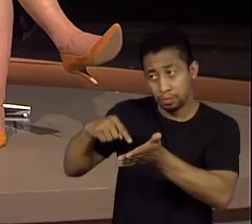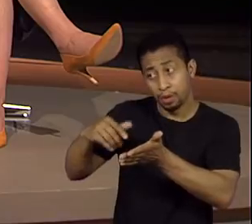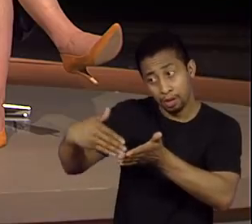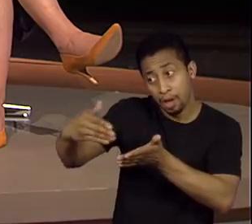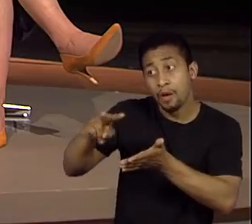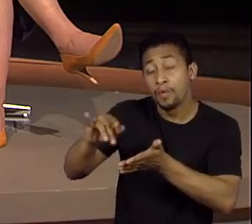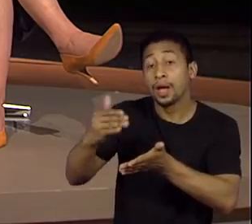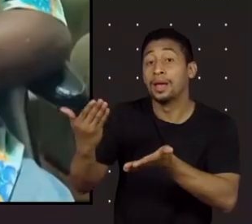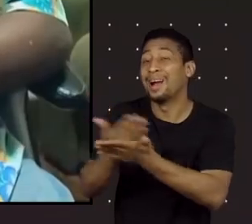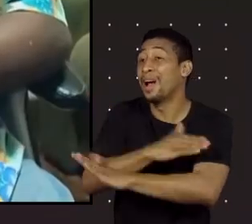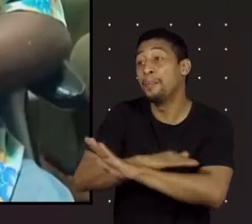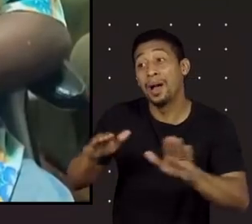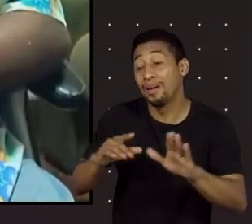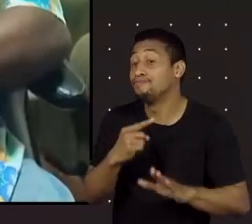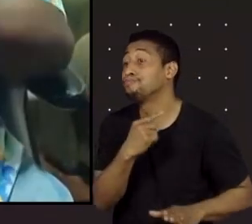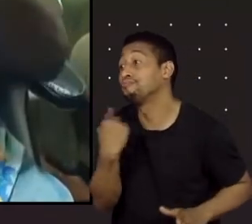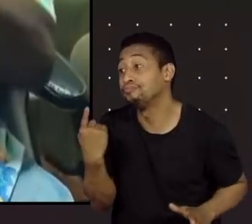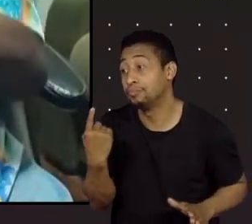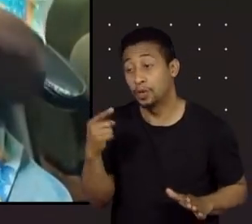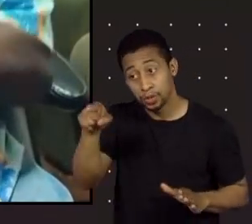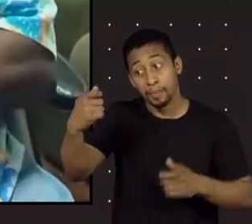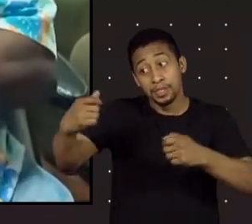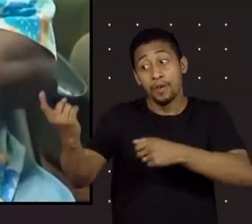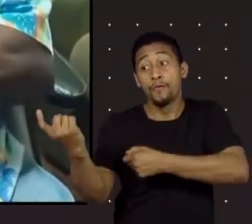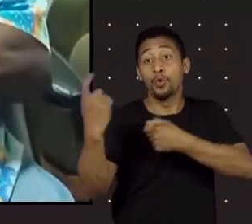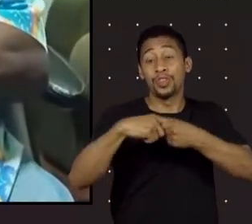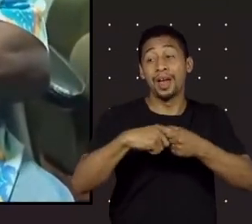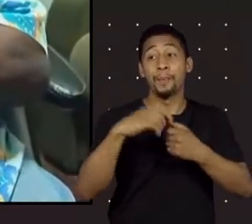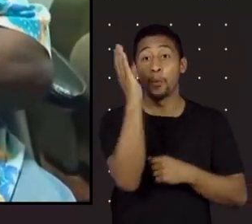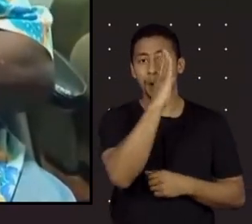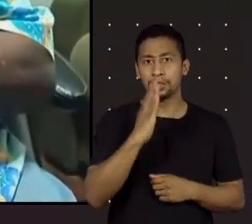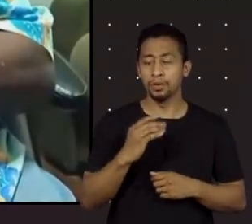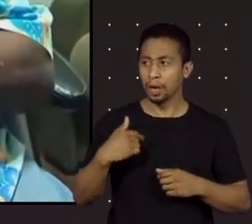forasteiro. Então resolvi fugir